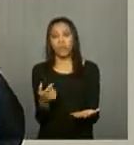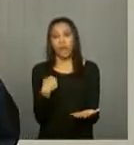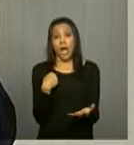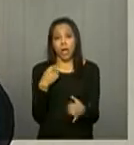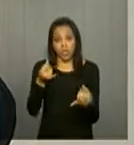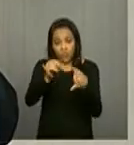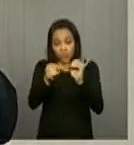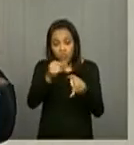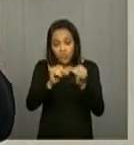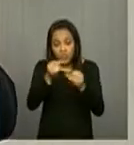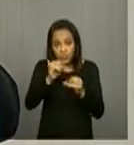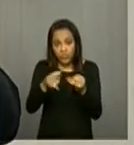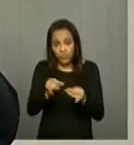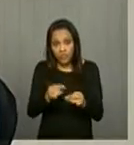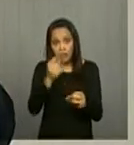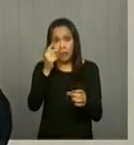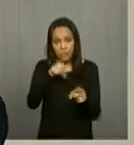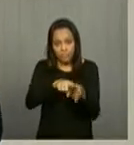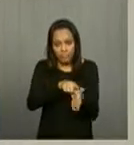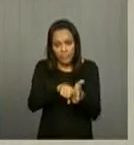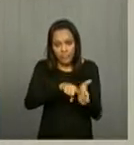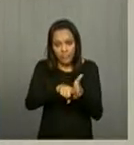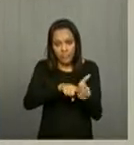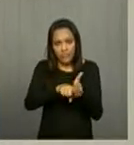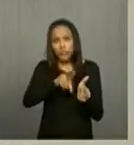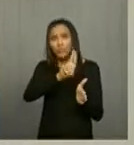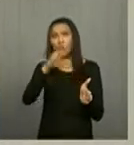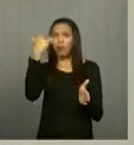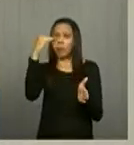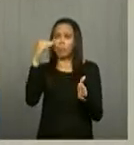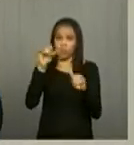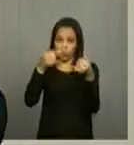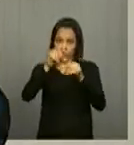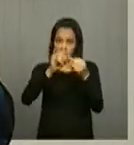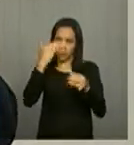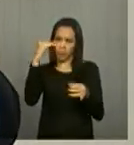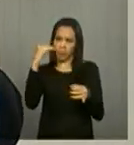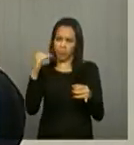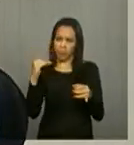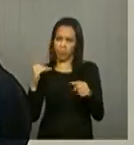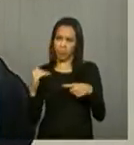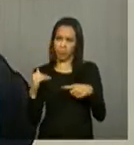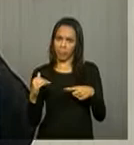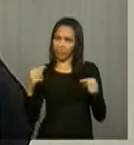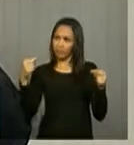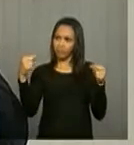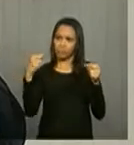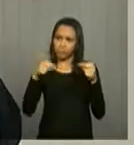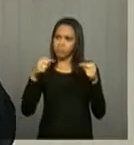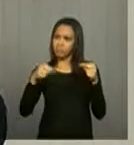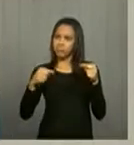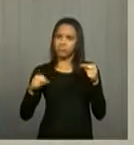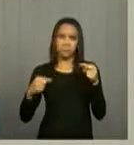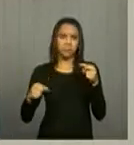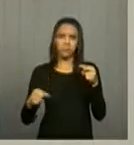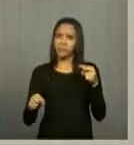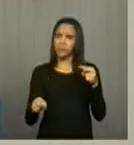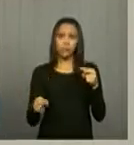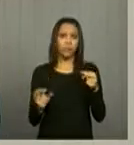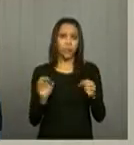pesquisadas e do grande espectro de análise que se procedeu não foi encontrado nestas amostras